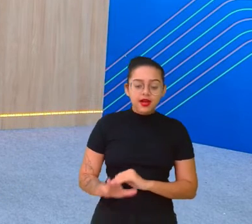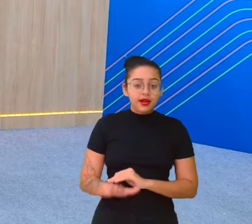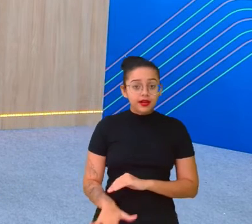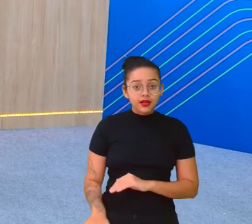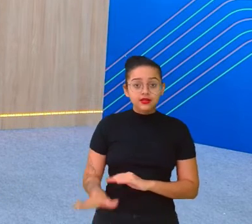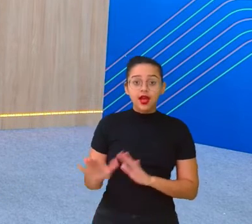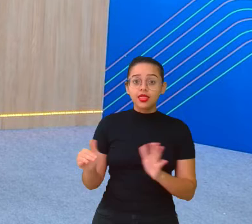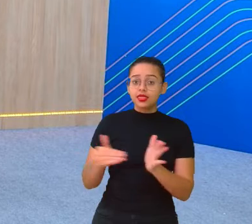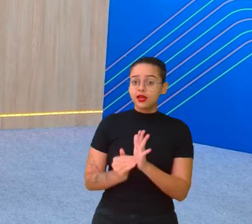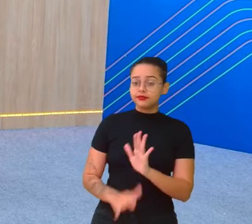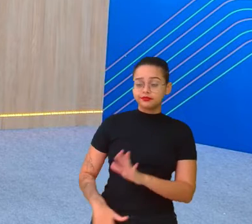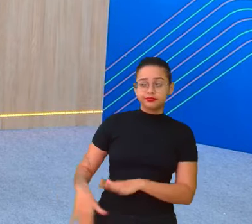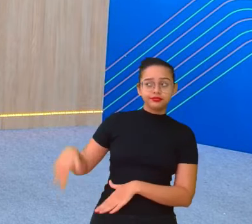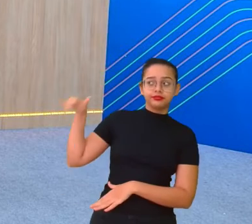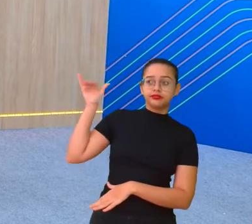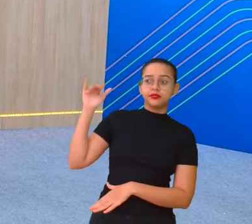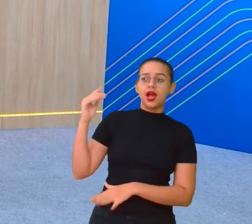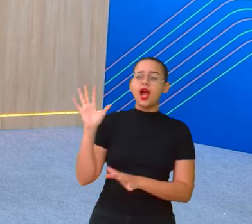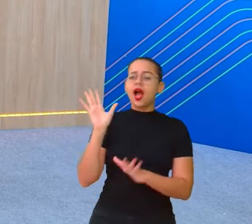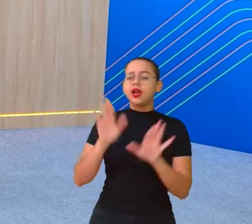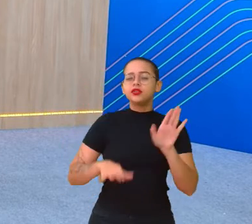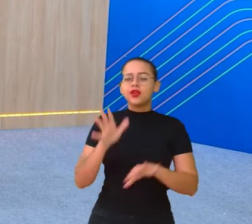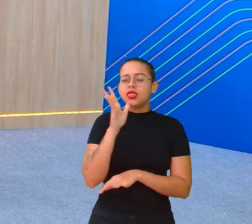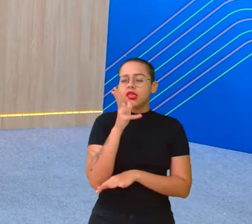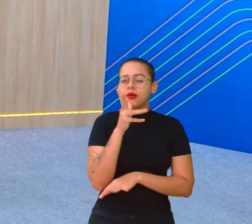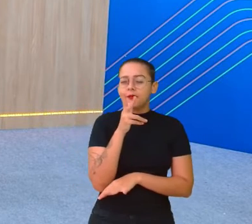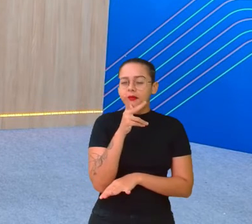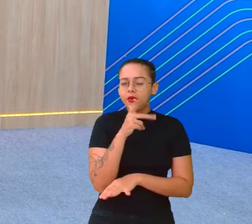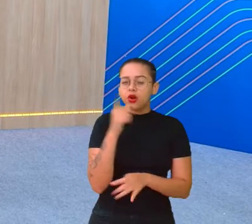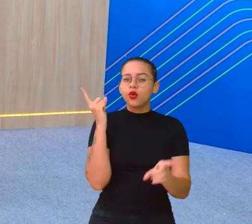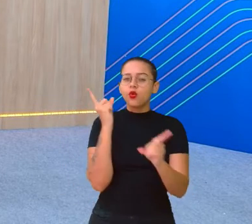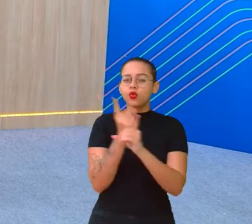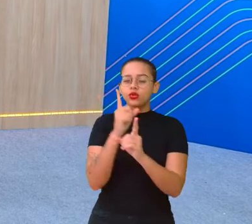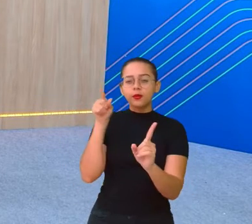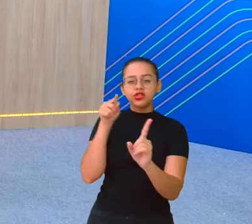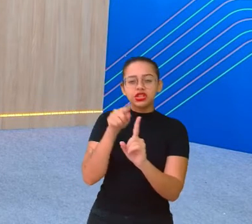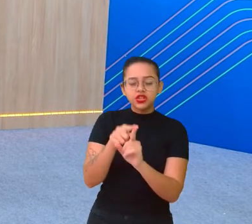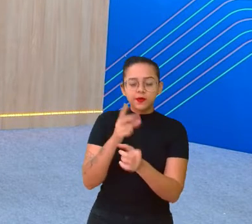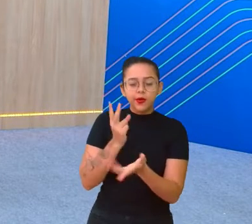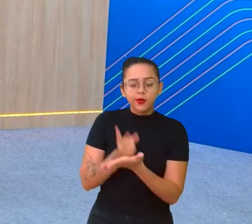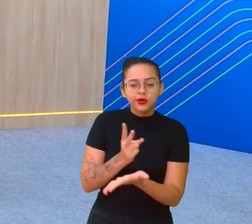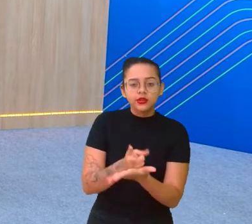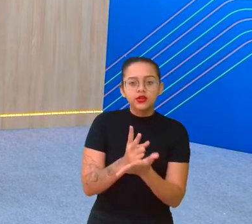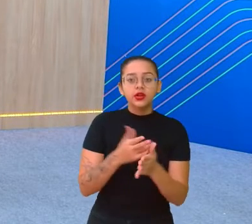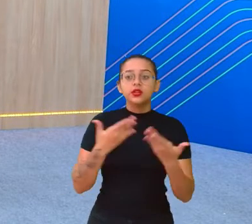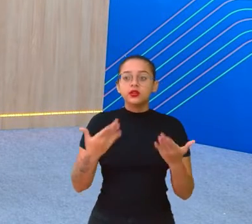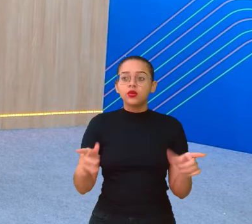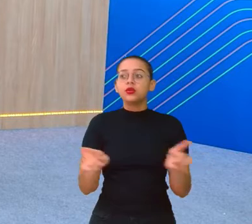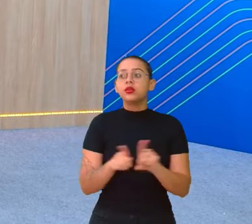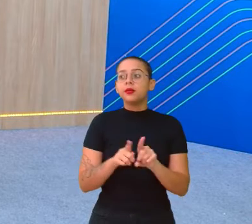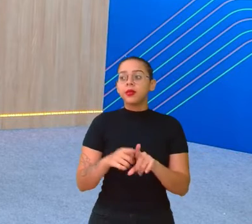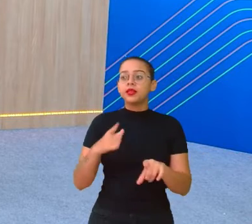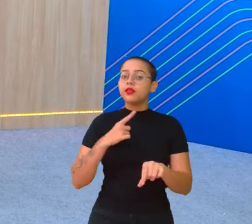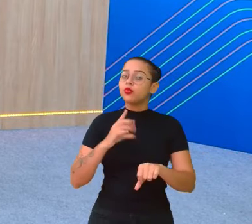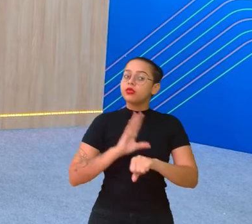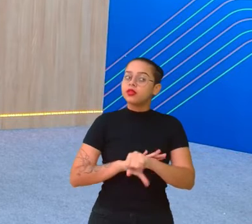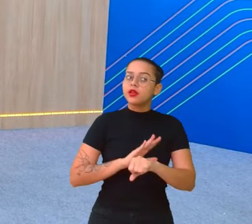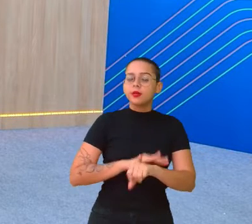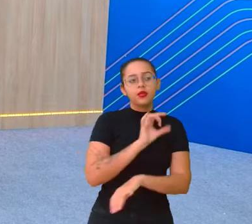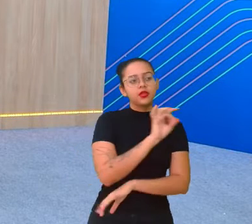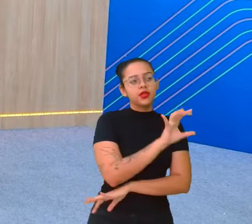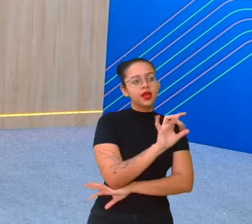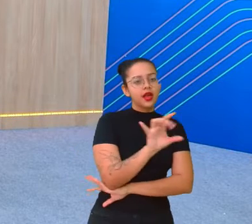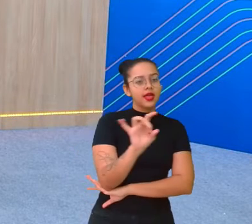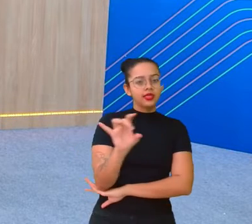gente demora a encontrar ali um objetivo para seguir, né? Então também tem o tempo de cada um,